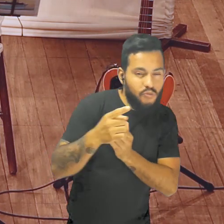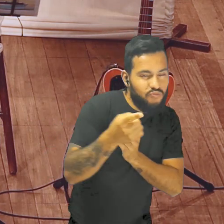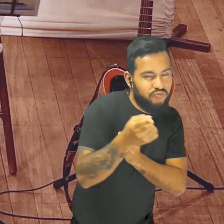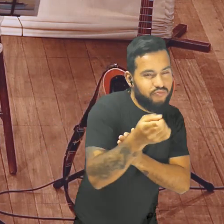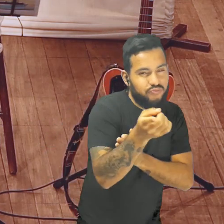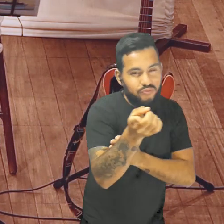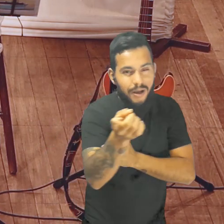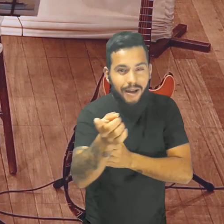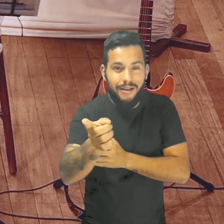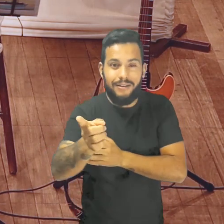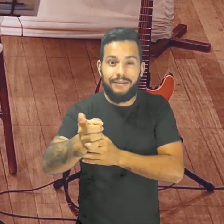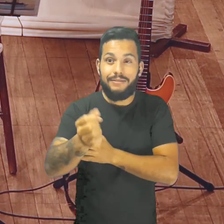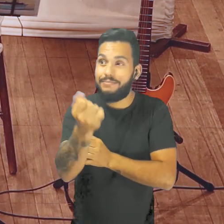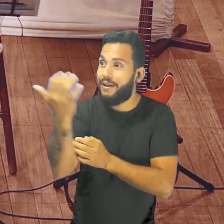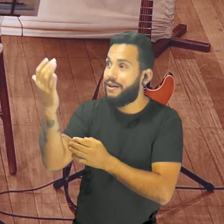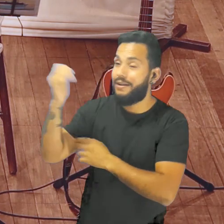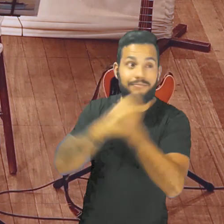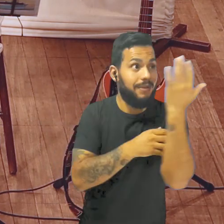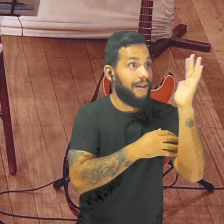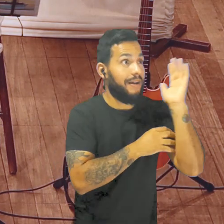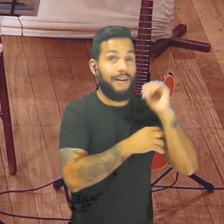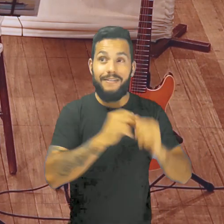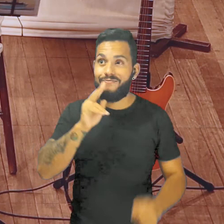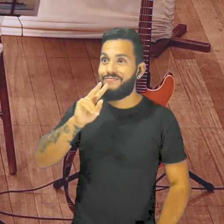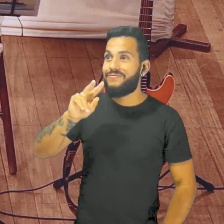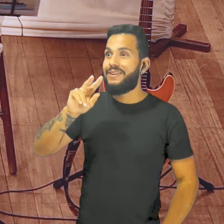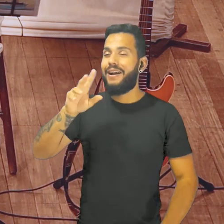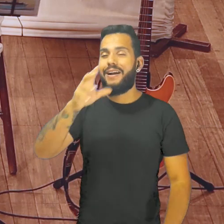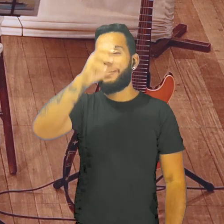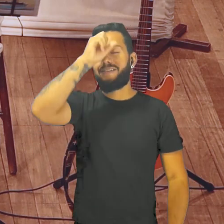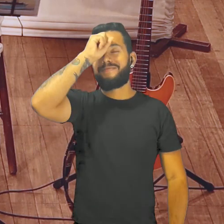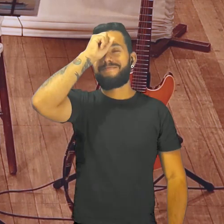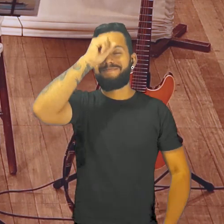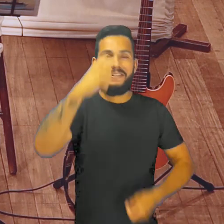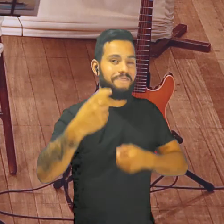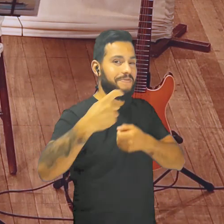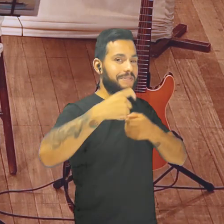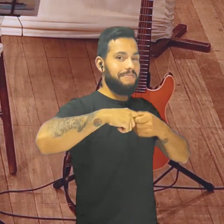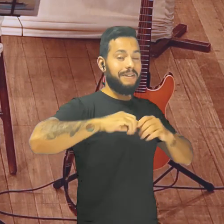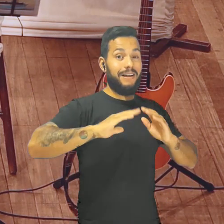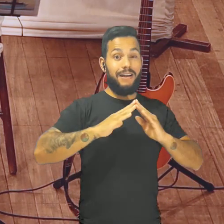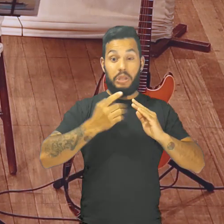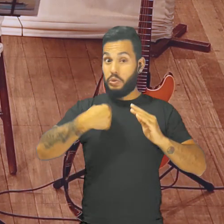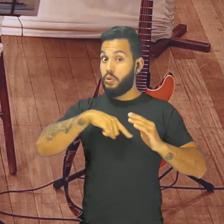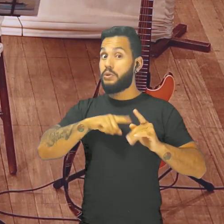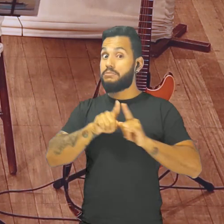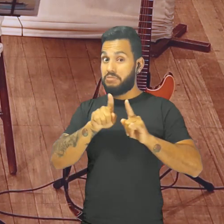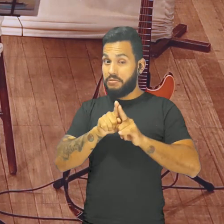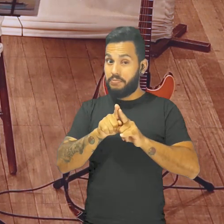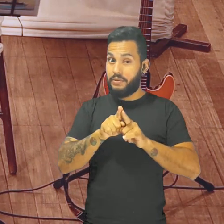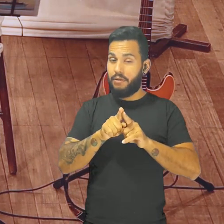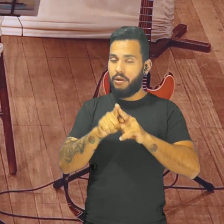natural, resolveram voltar para casa. E que a gente possa também, inspirados na Nina e no Timão,